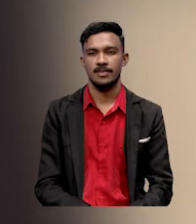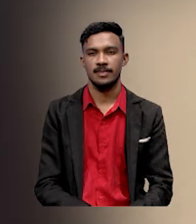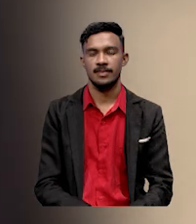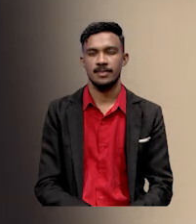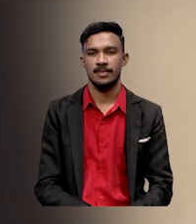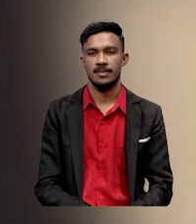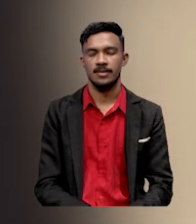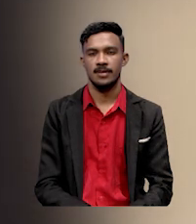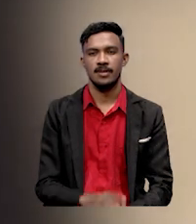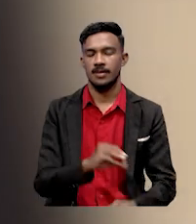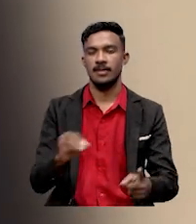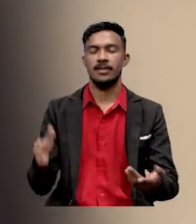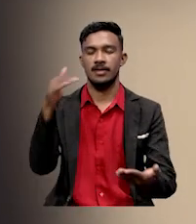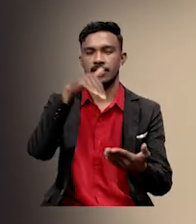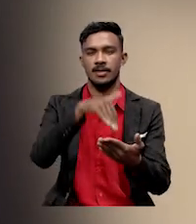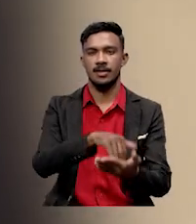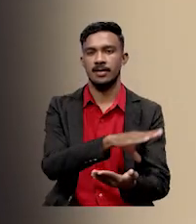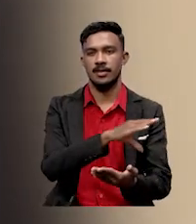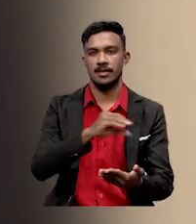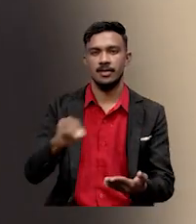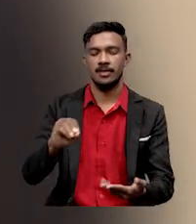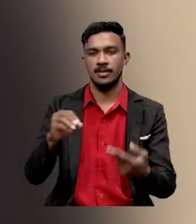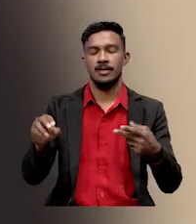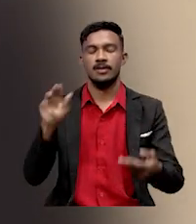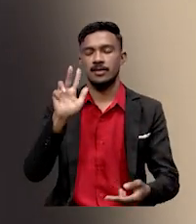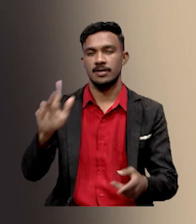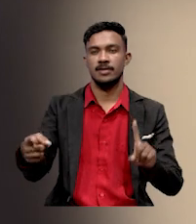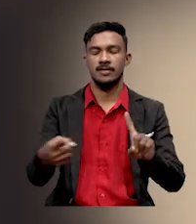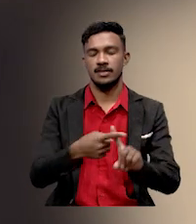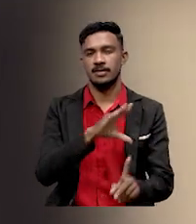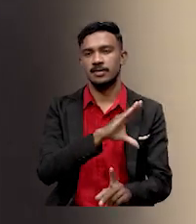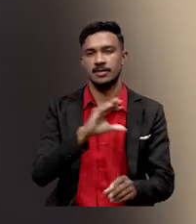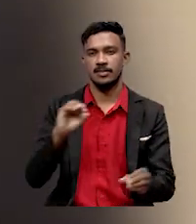Eu acabei de repetir 3 vezes. Ele ainda estava assim.